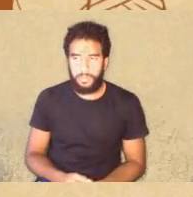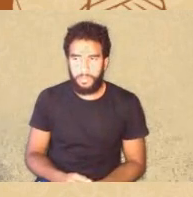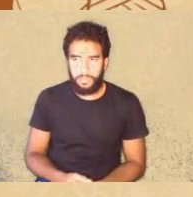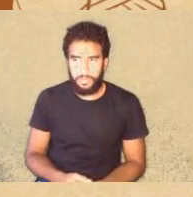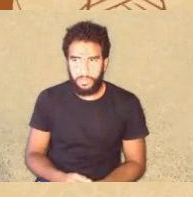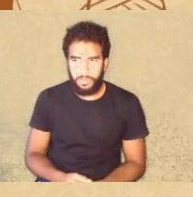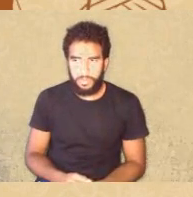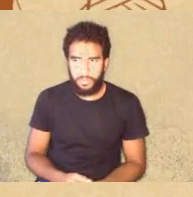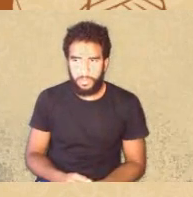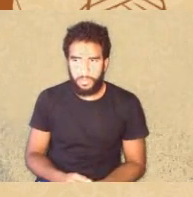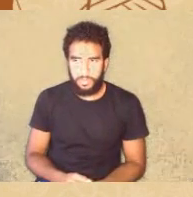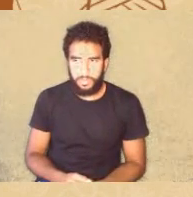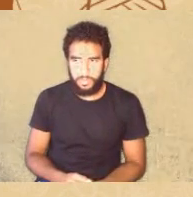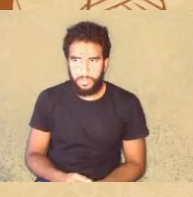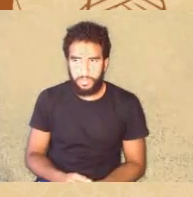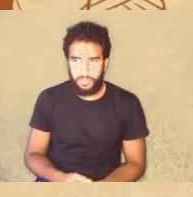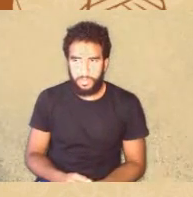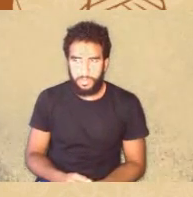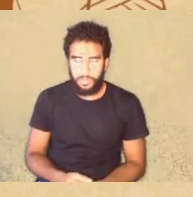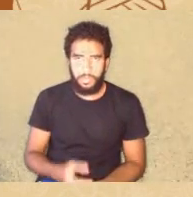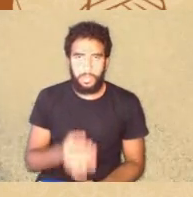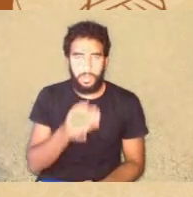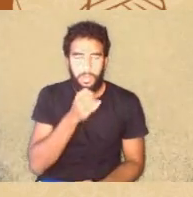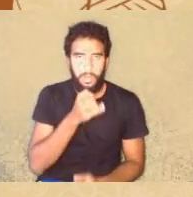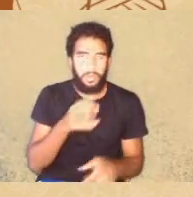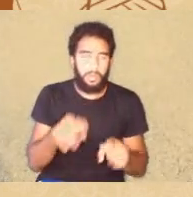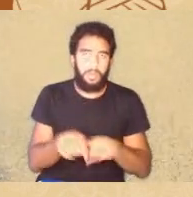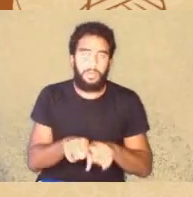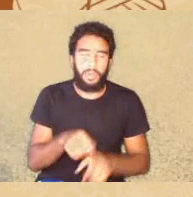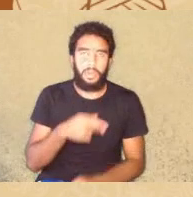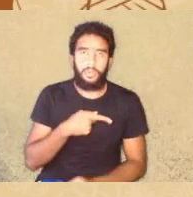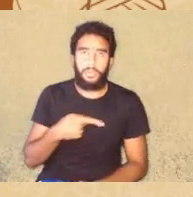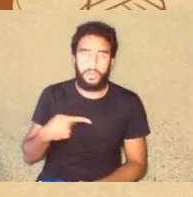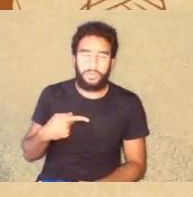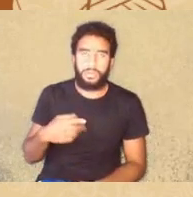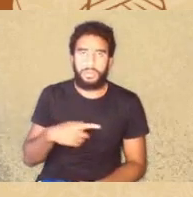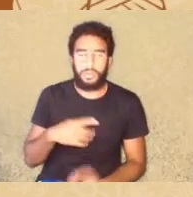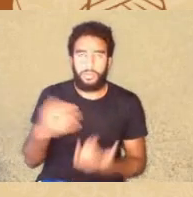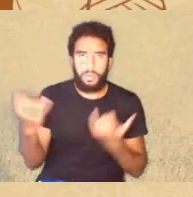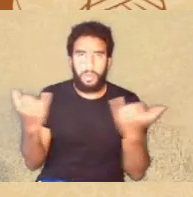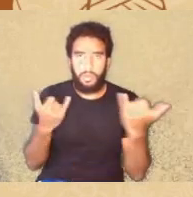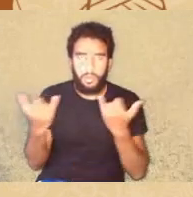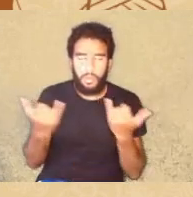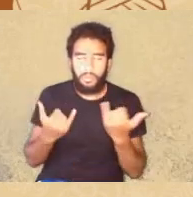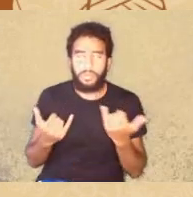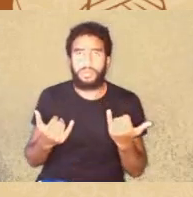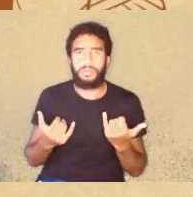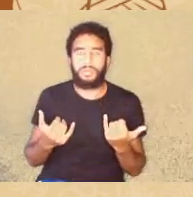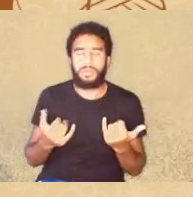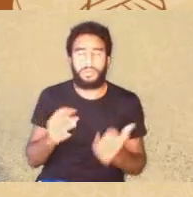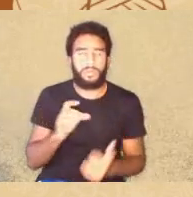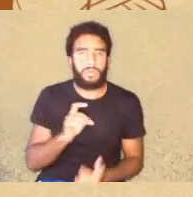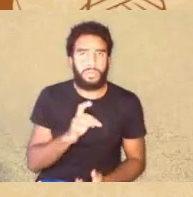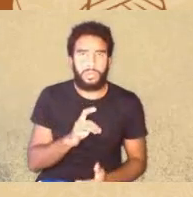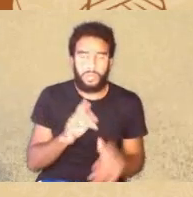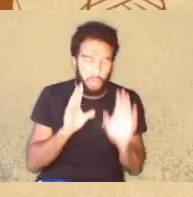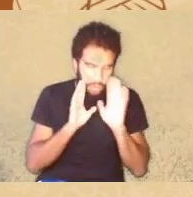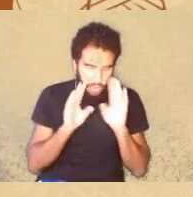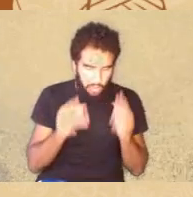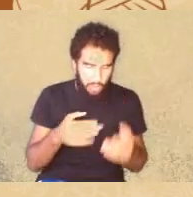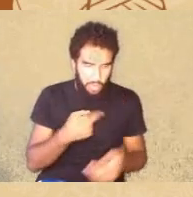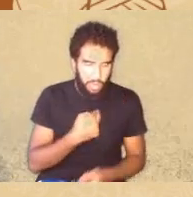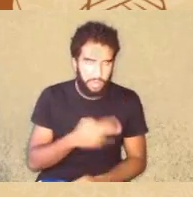a mãe de santo, ou mesmo o pastor, né, que tenha essa formação para além da lógica doutrinária, né, que o Pierre estava apontando.